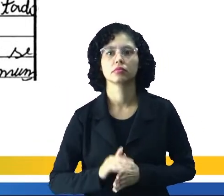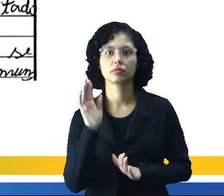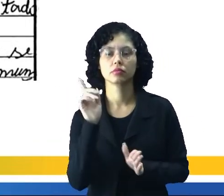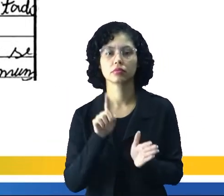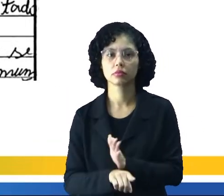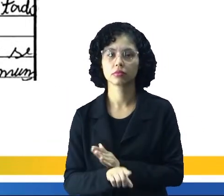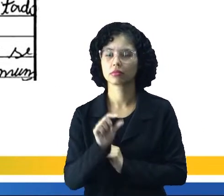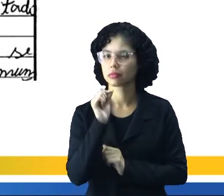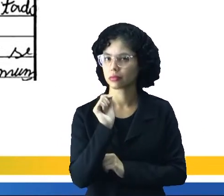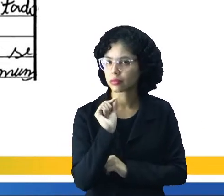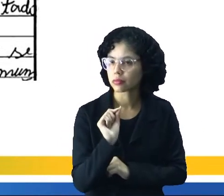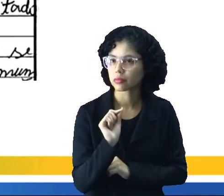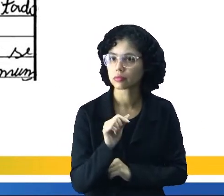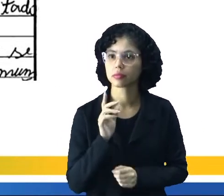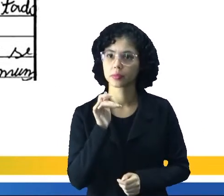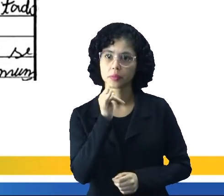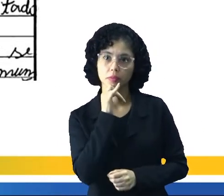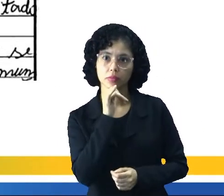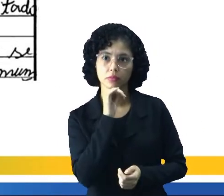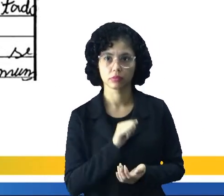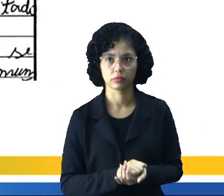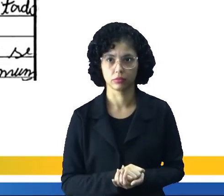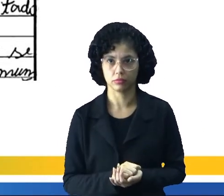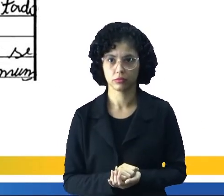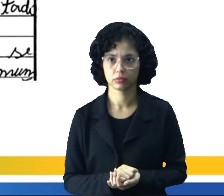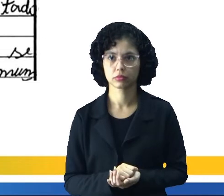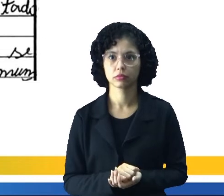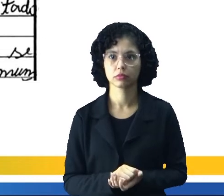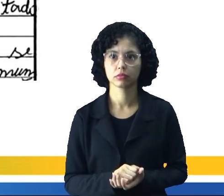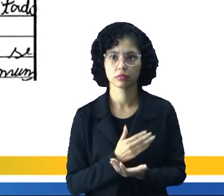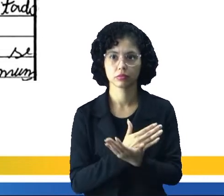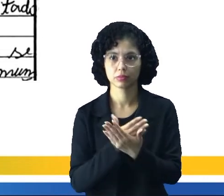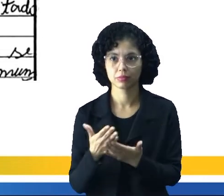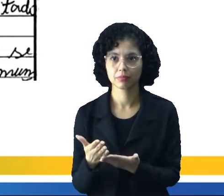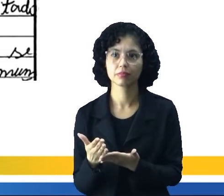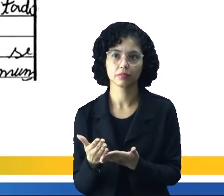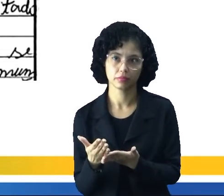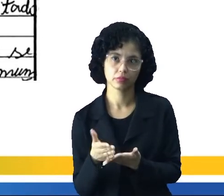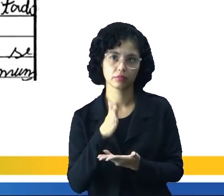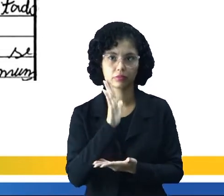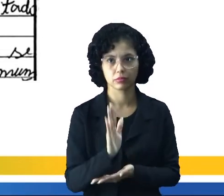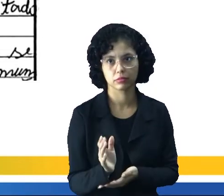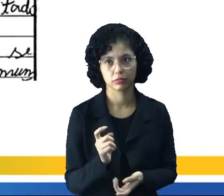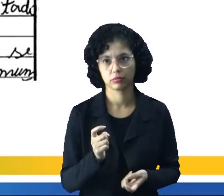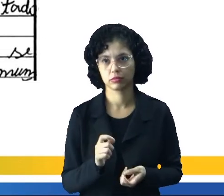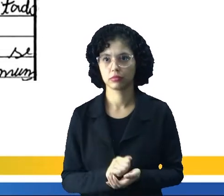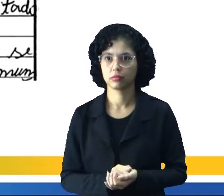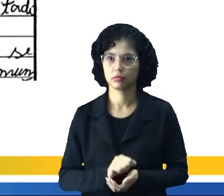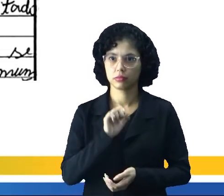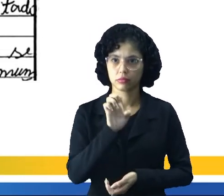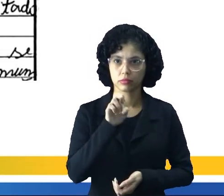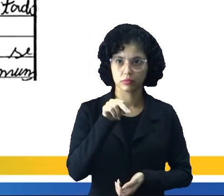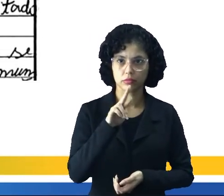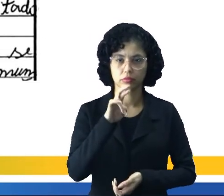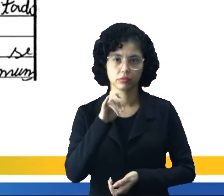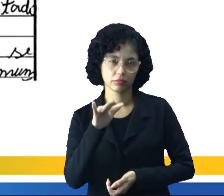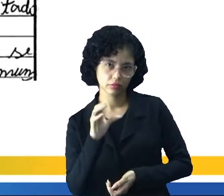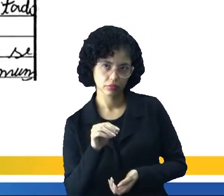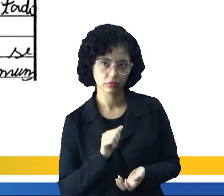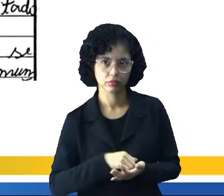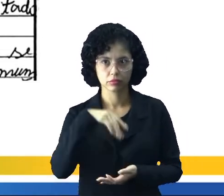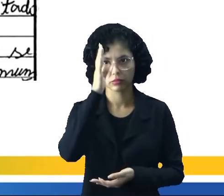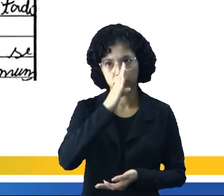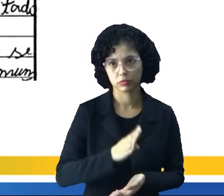questão da inadequação. Por exemplo, ó, o rapaz inicia o texto dele já com a expressão entretanto